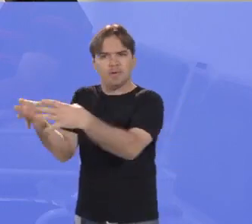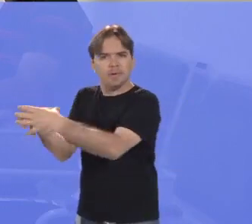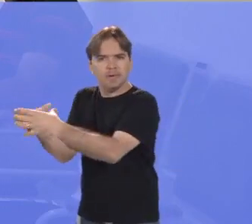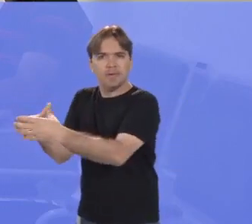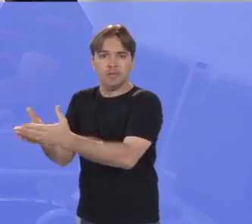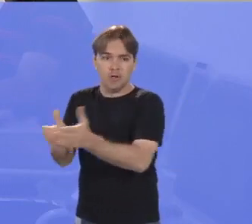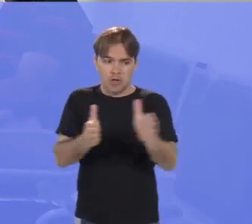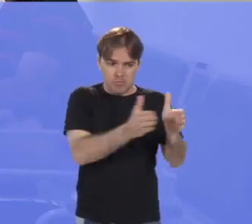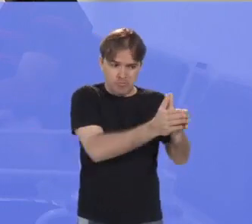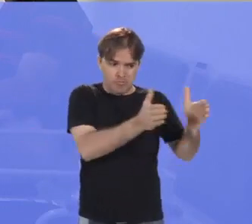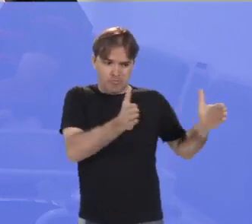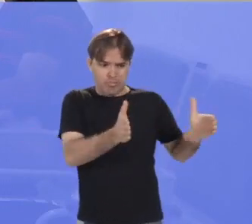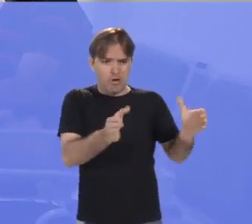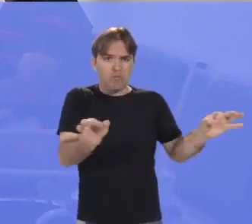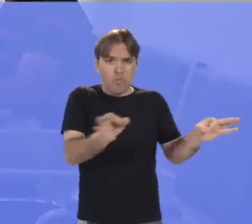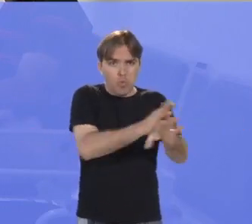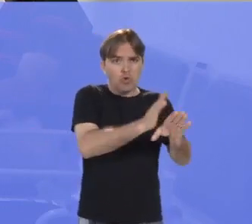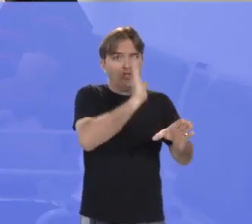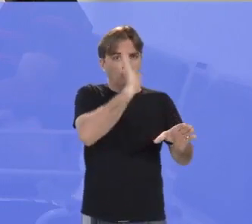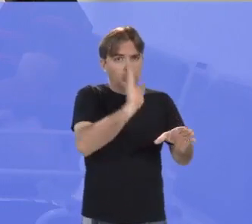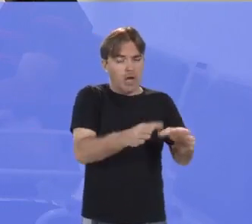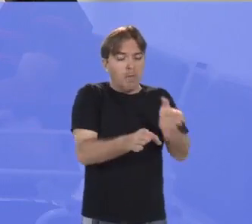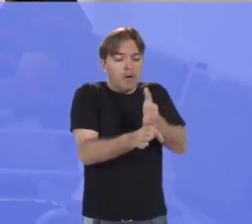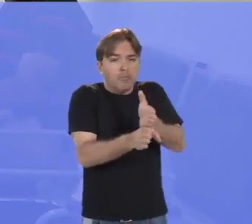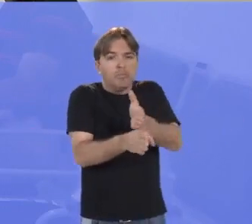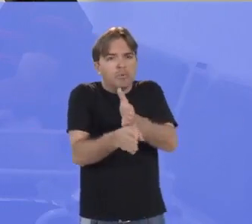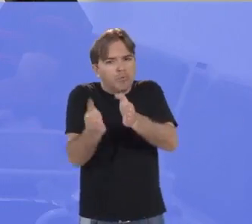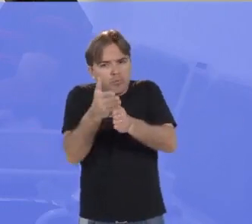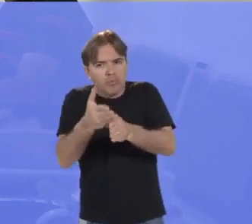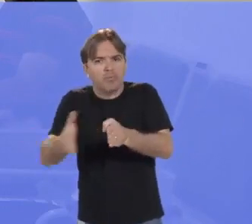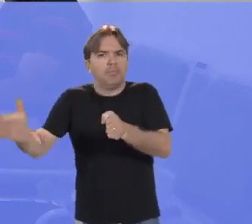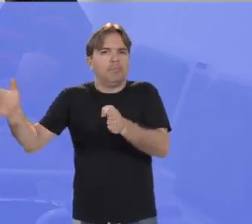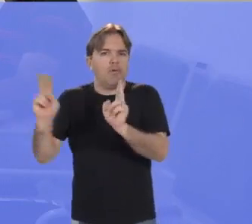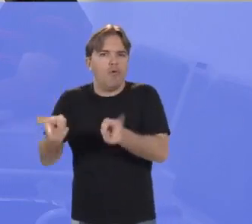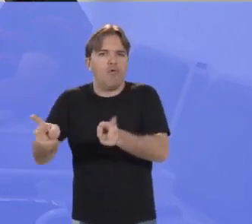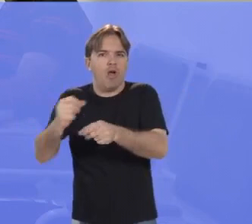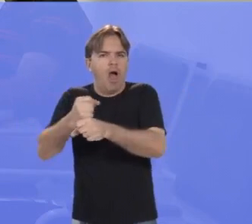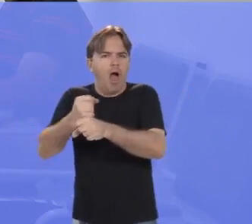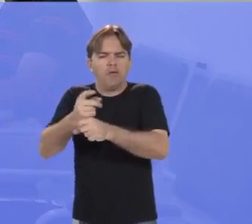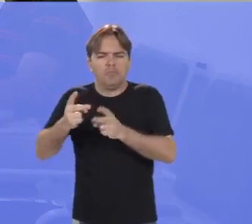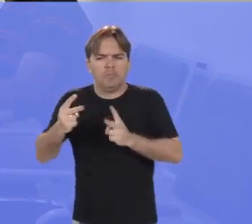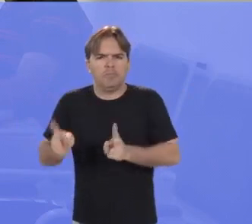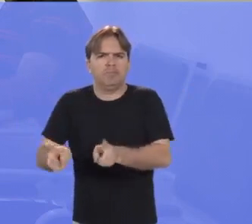primeira etapa da pesquisa foi concluída, mas a previsão é que os estudos continuem nos próximos